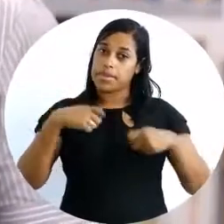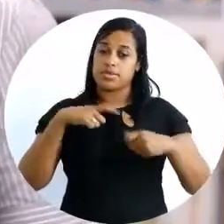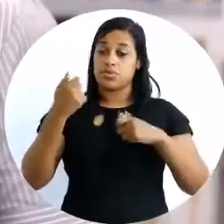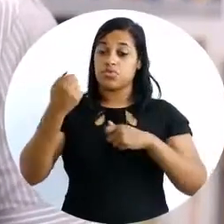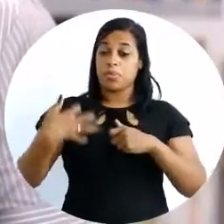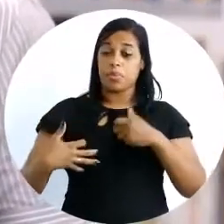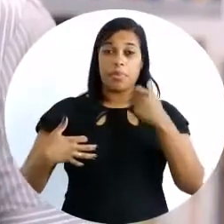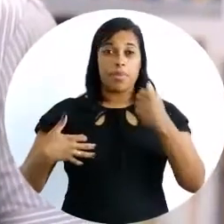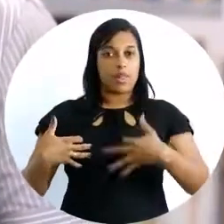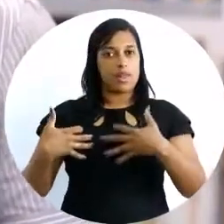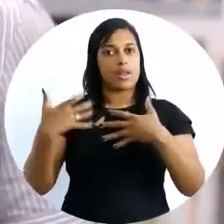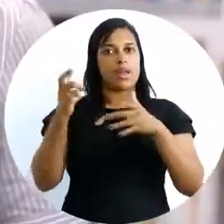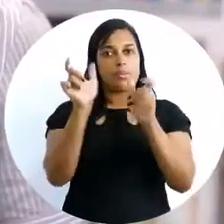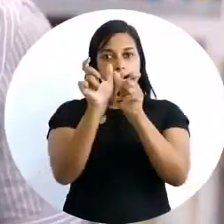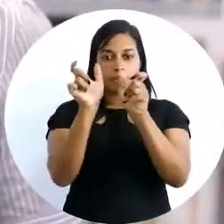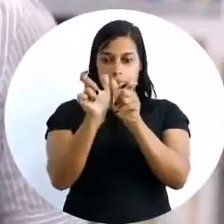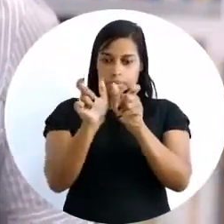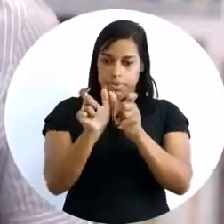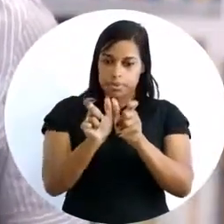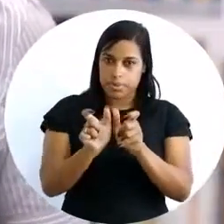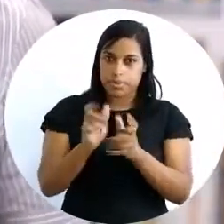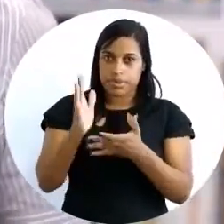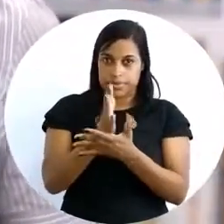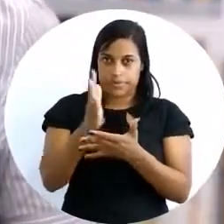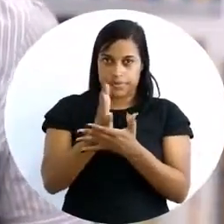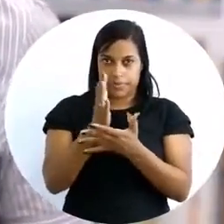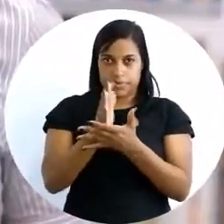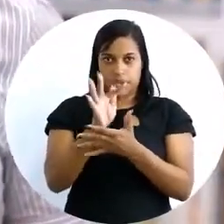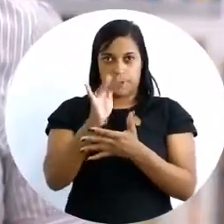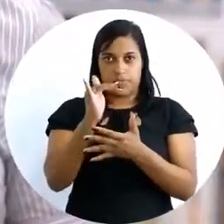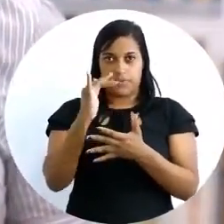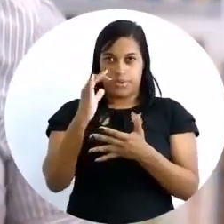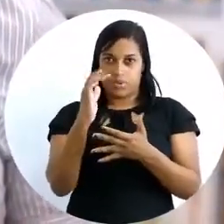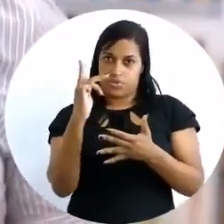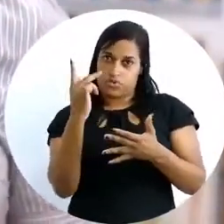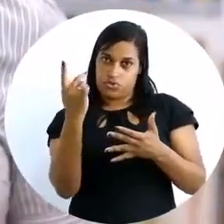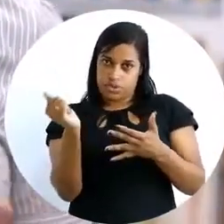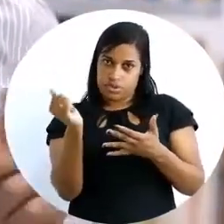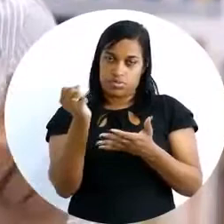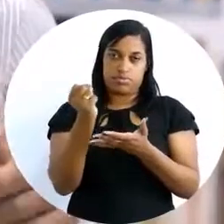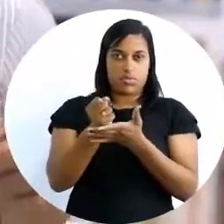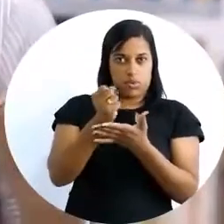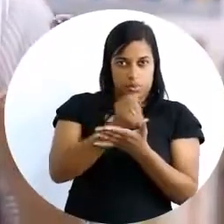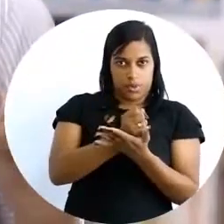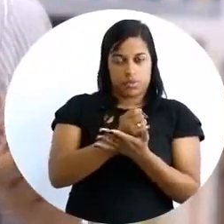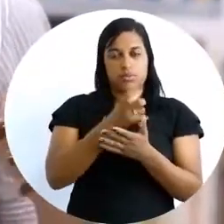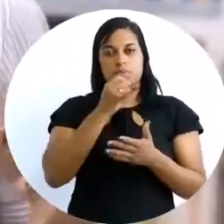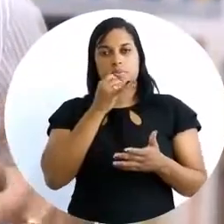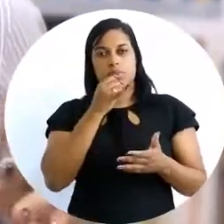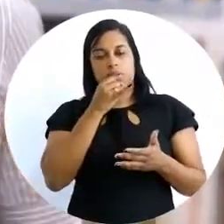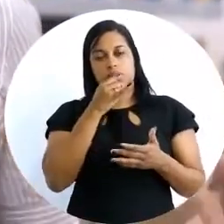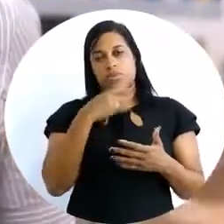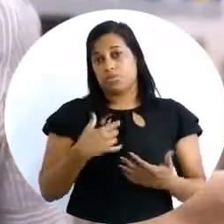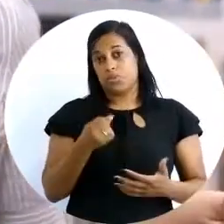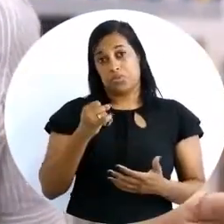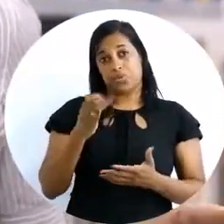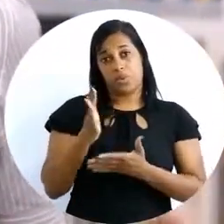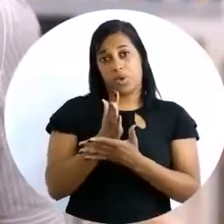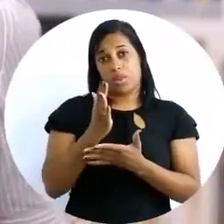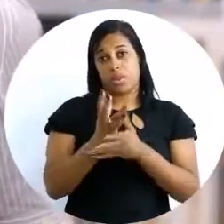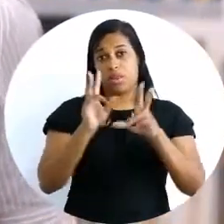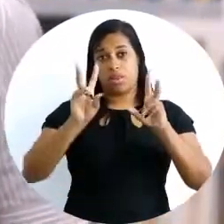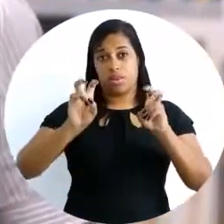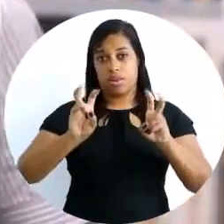deixar explícito na minha ficha catalográfica e fazer a replicação dessas fichas. Por exemplo, num catálogo